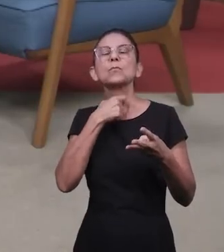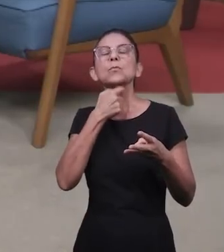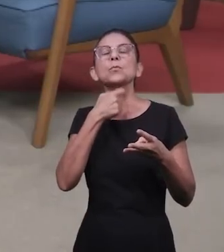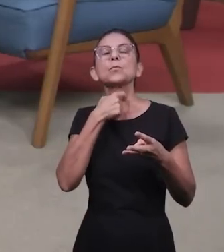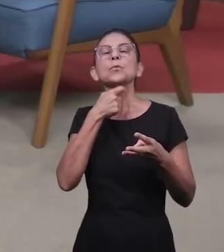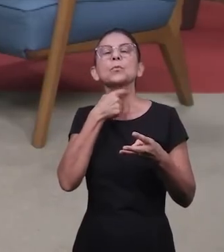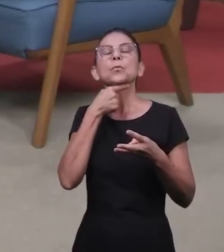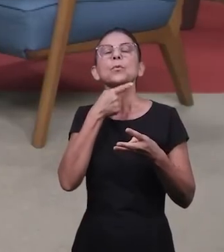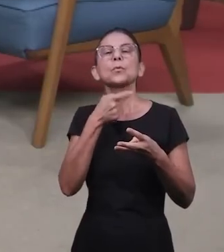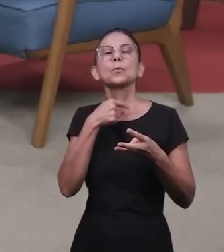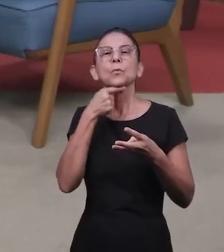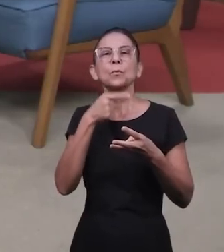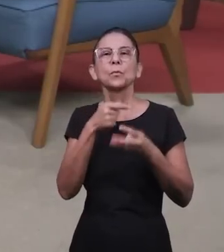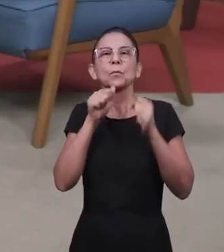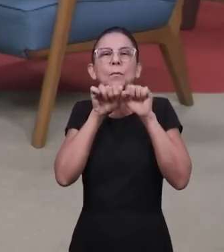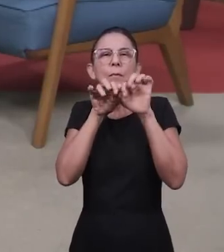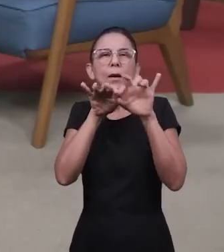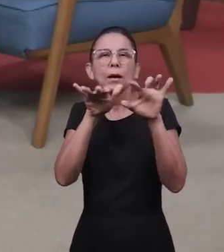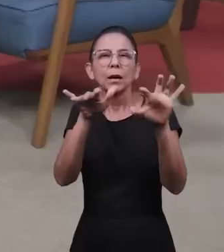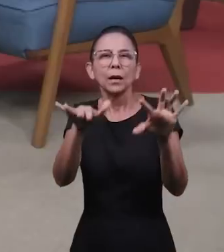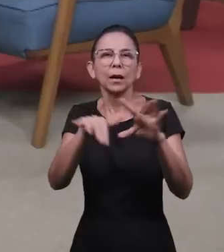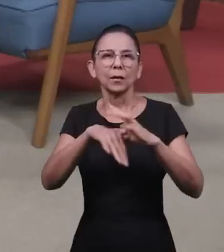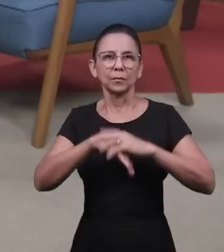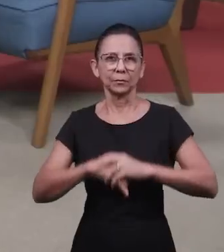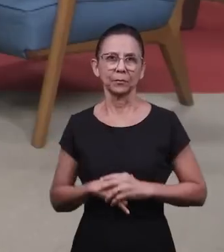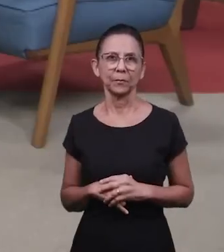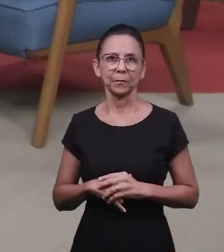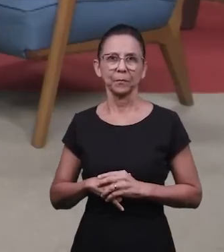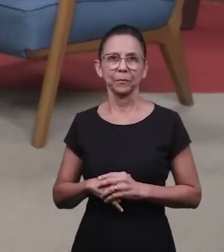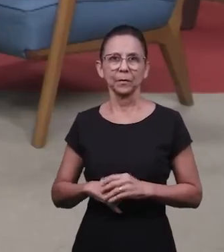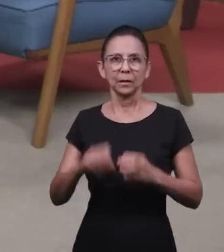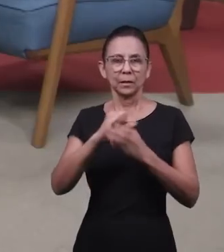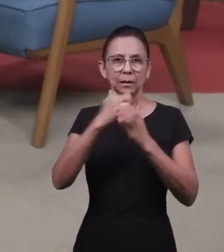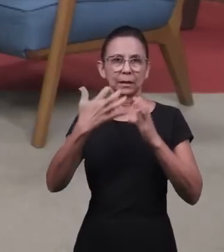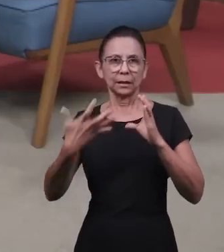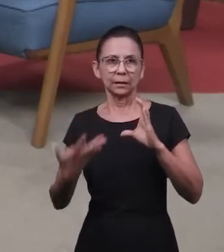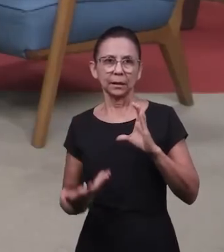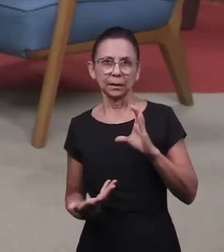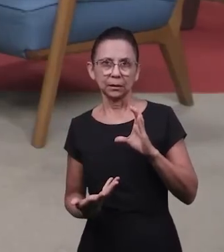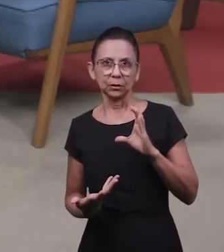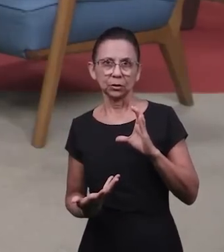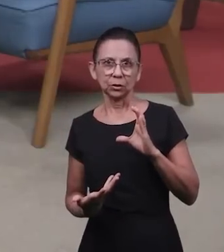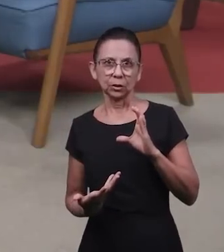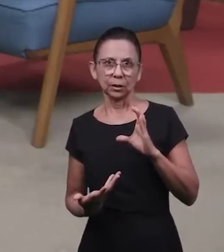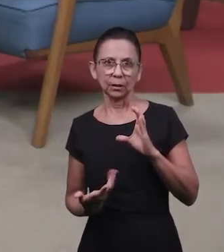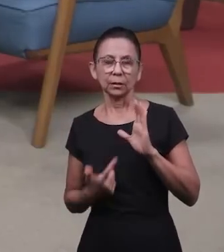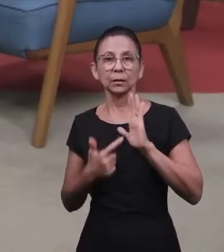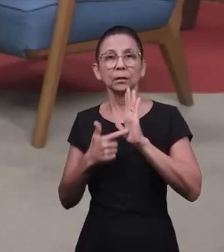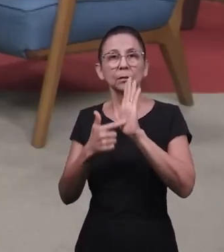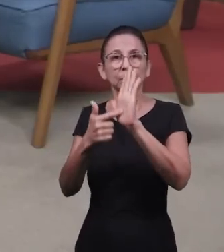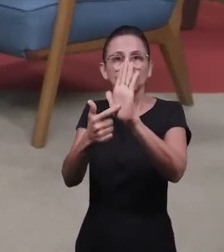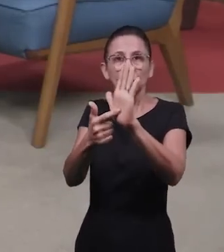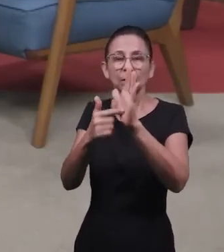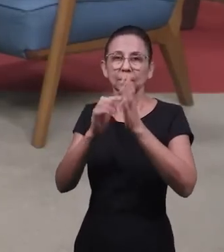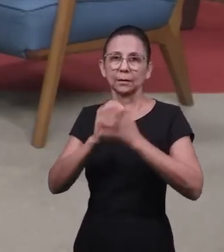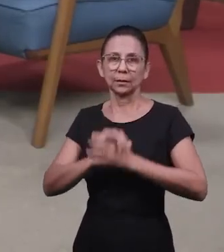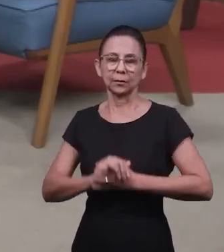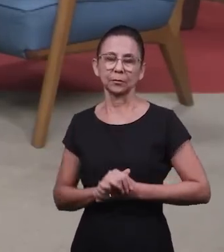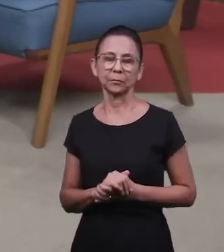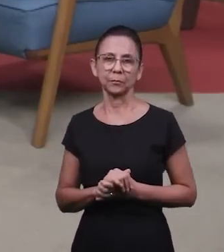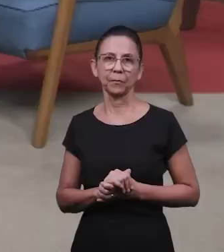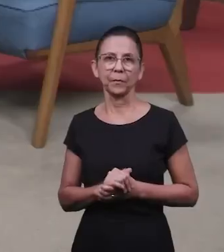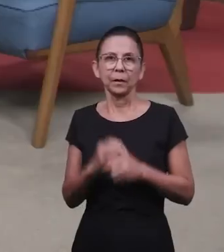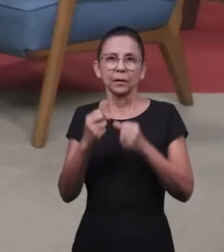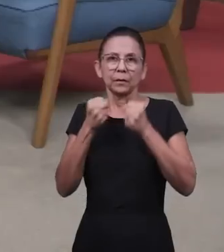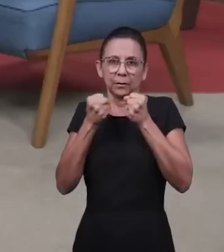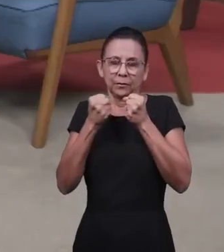aplicação profética a gente pode fazer desses aspectos que mostram, que revelam o momento profético que nós estamos vivendo? Tem o inverno,